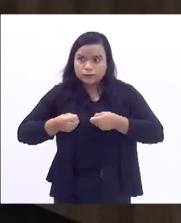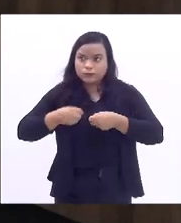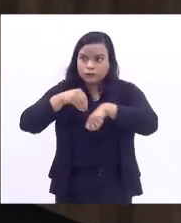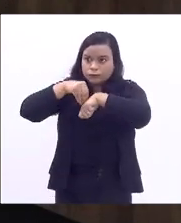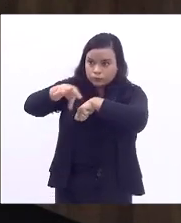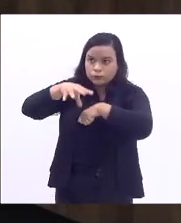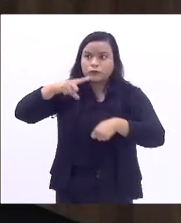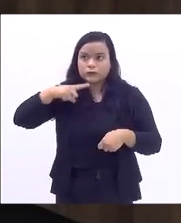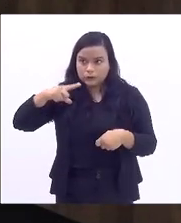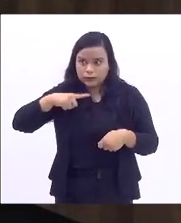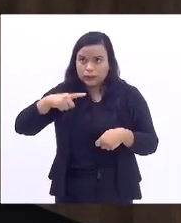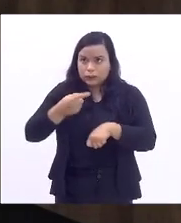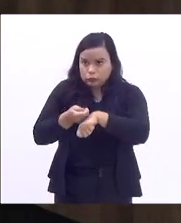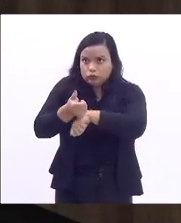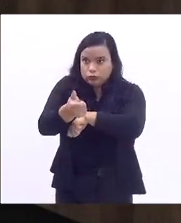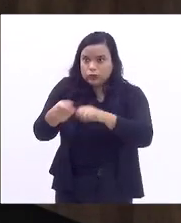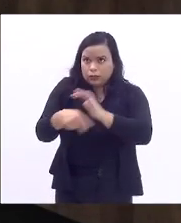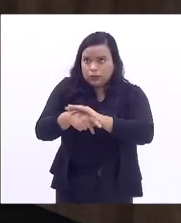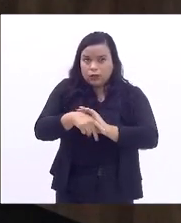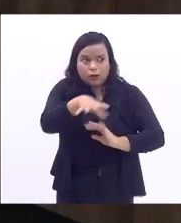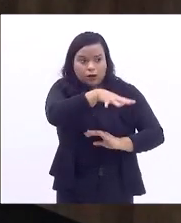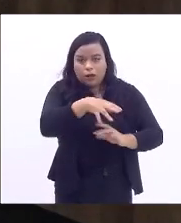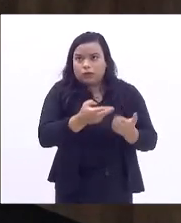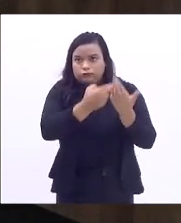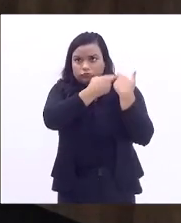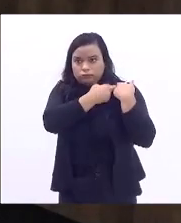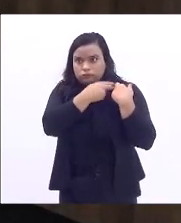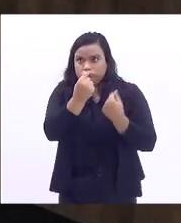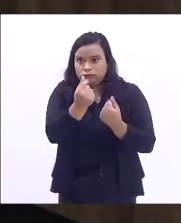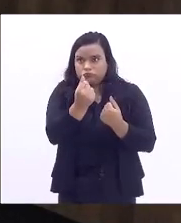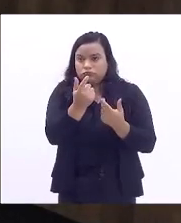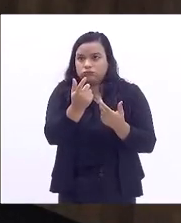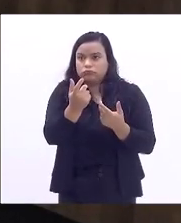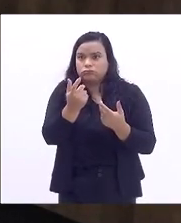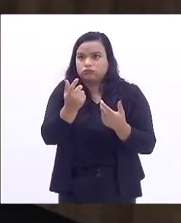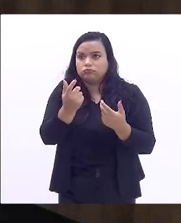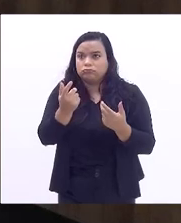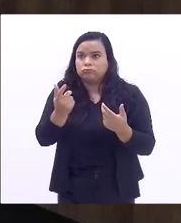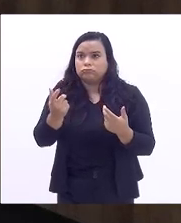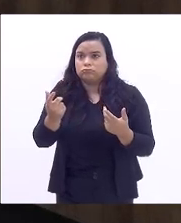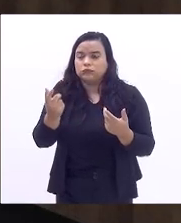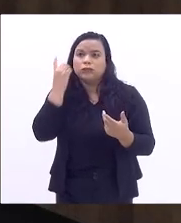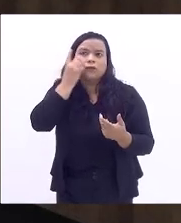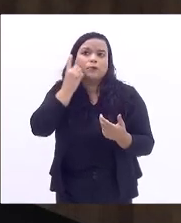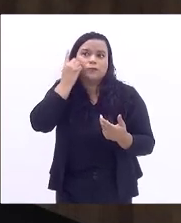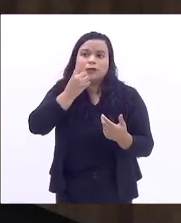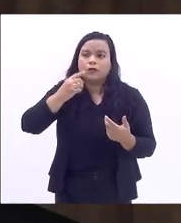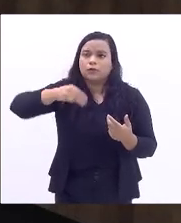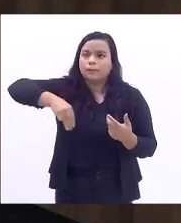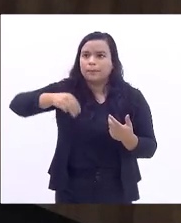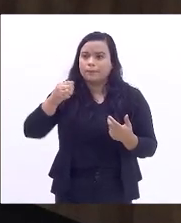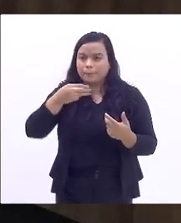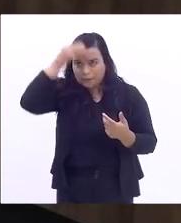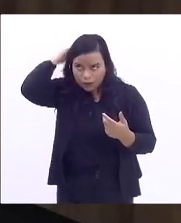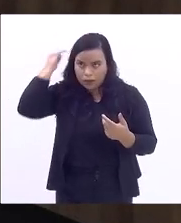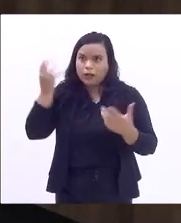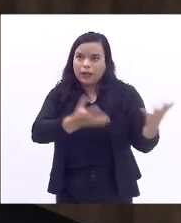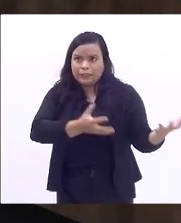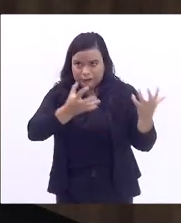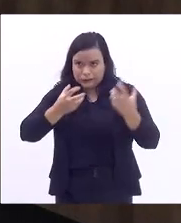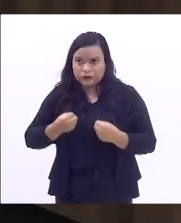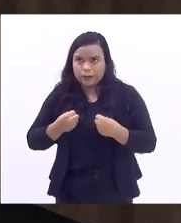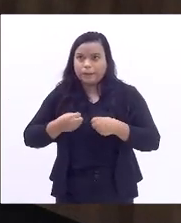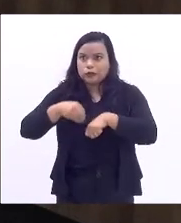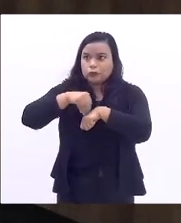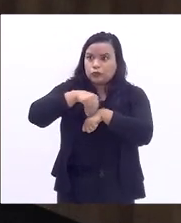alguma sugestão dos fazendários ainda está de Março é só recebeu alguma